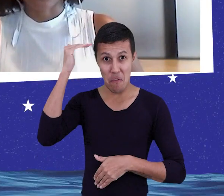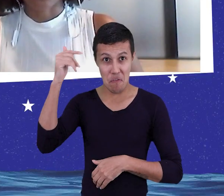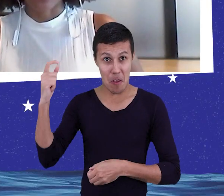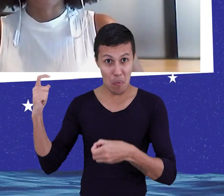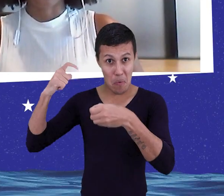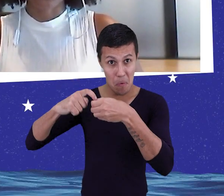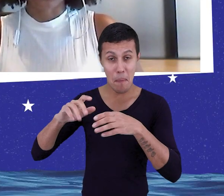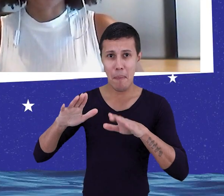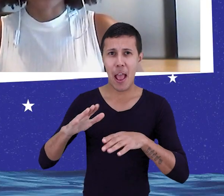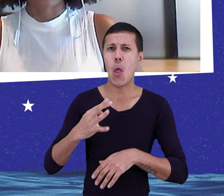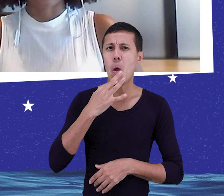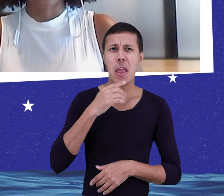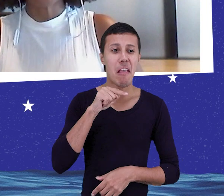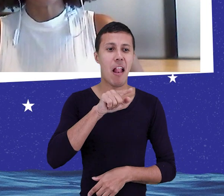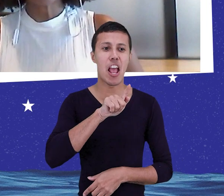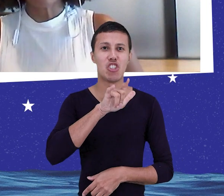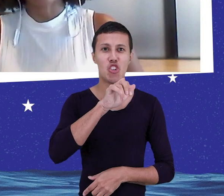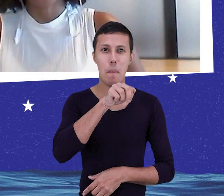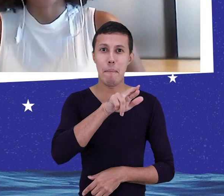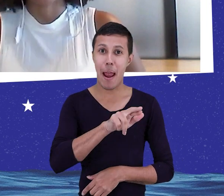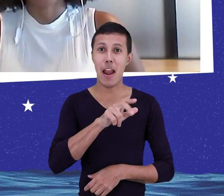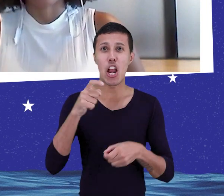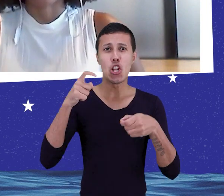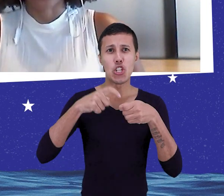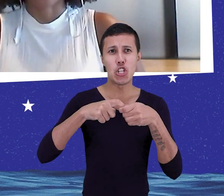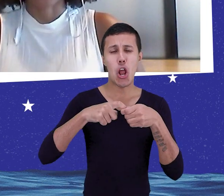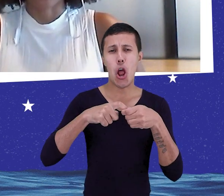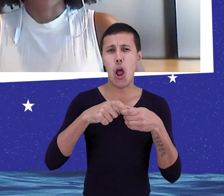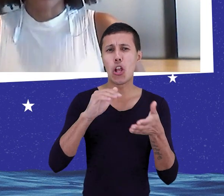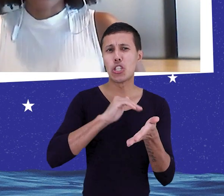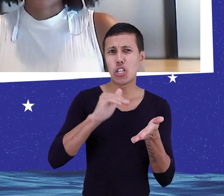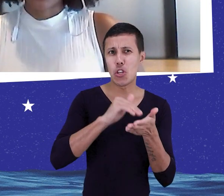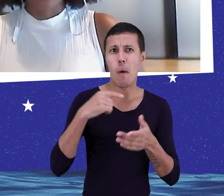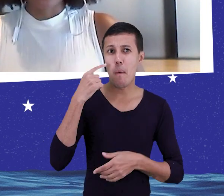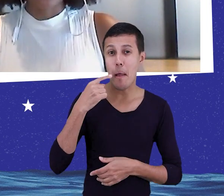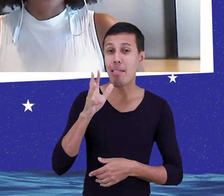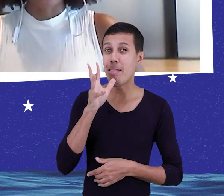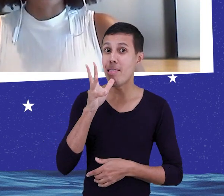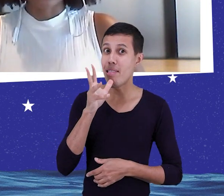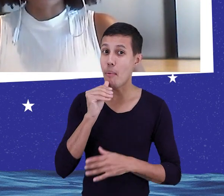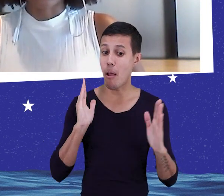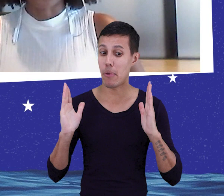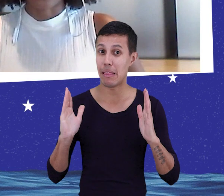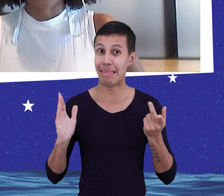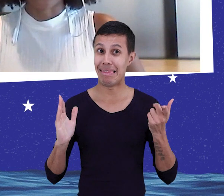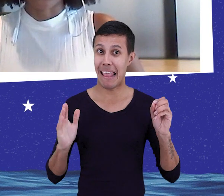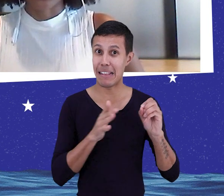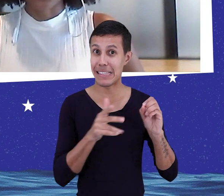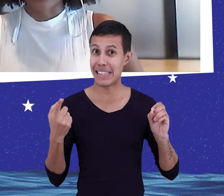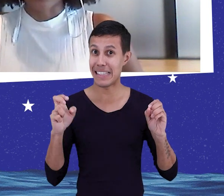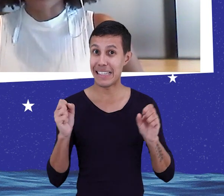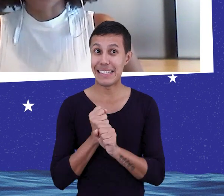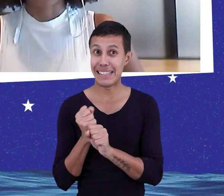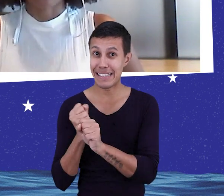eu conheci o Gilmar, em um escritório de advocacia, sendo que o período para você se tornar sócio, geralmente é entre 10 e 15 anos, né, de um escritório